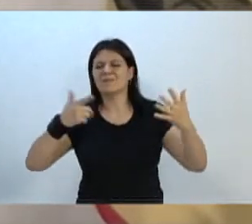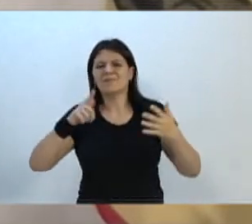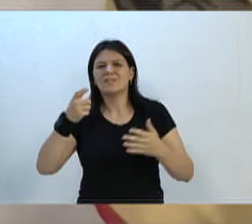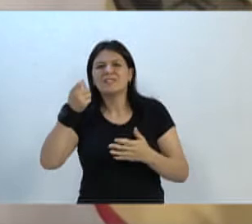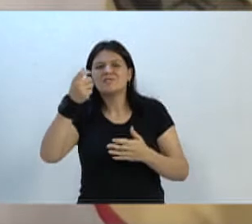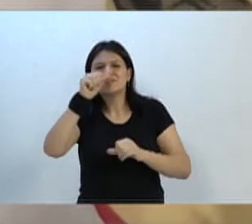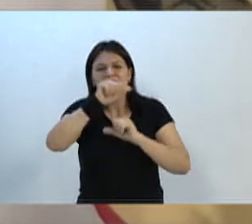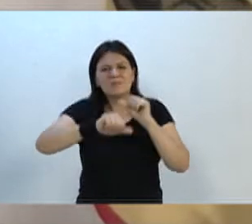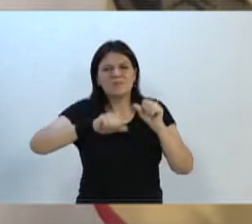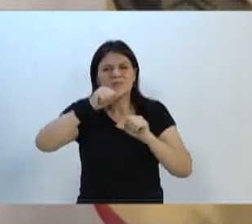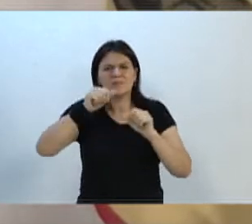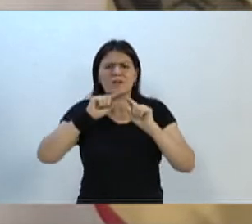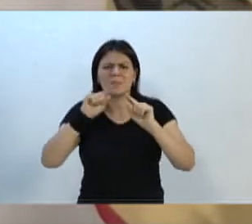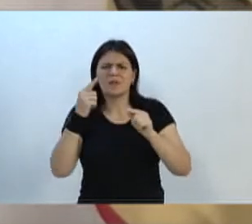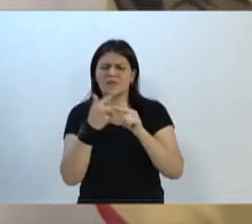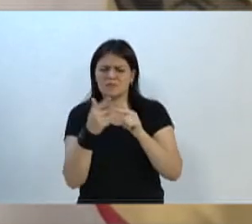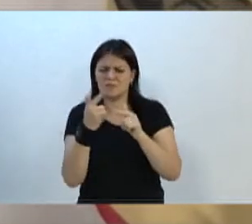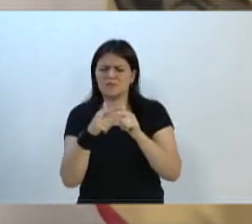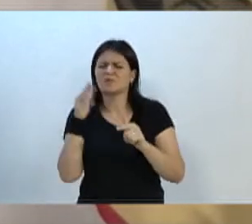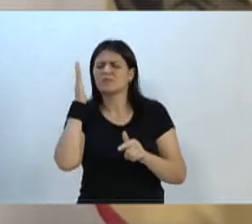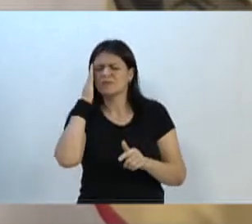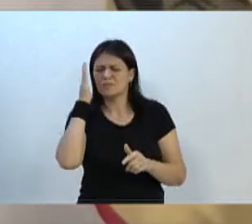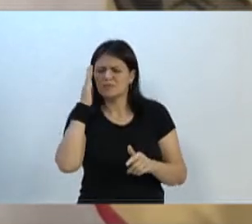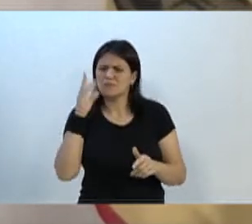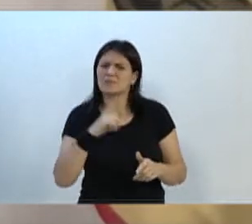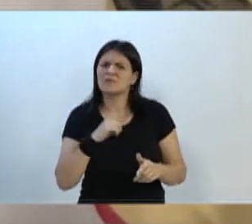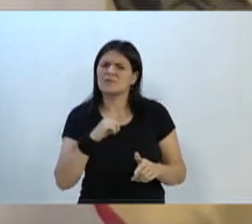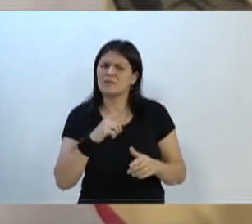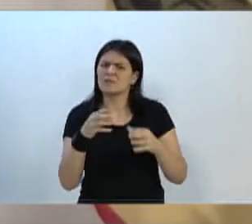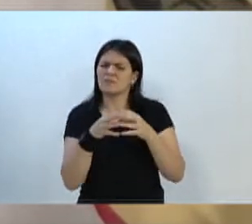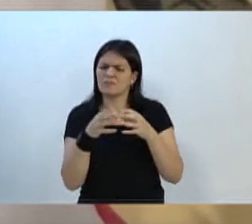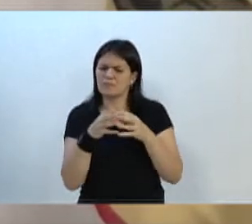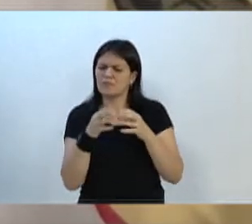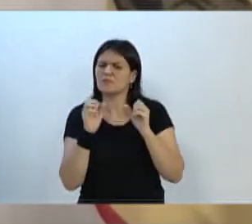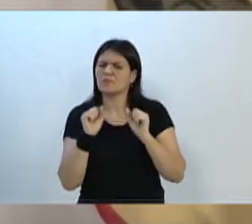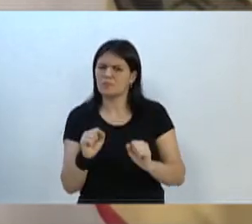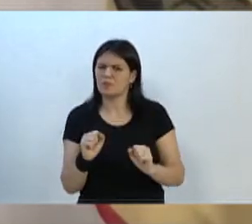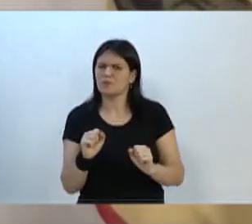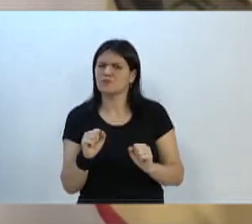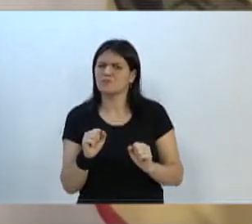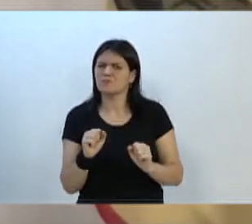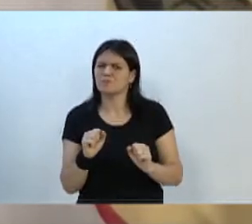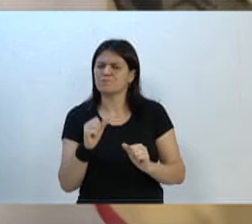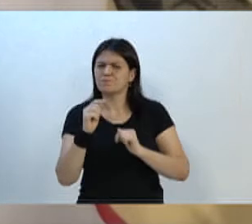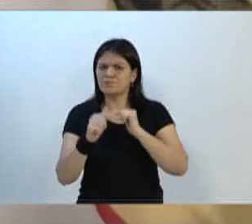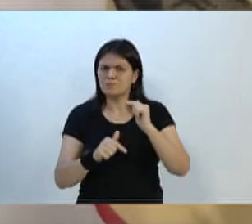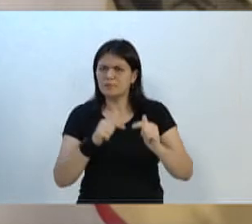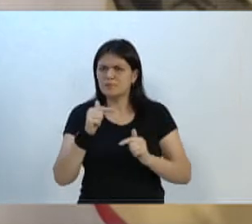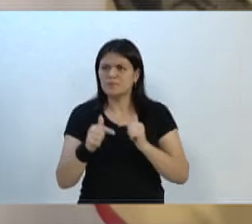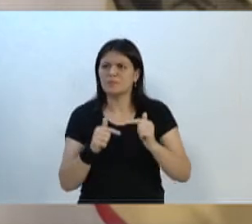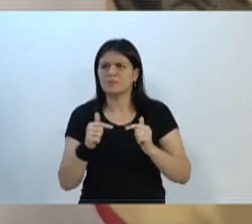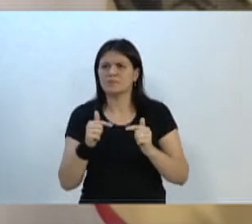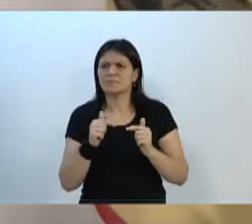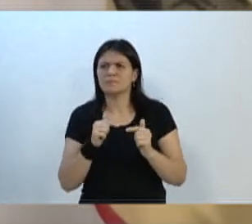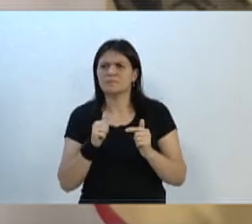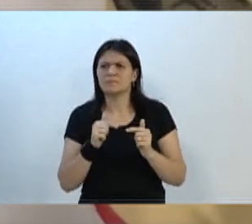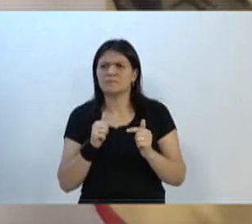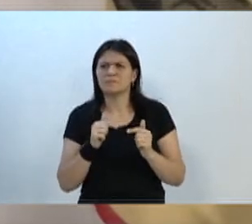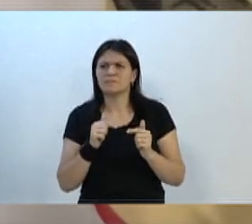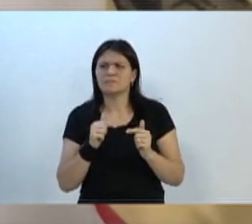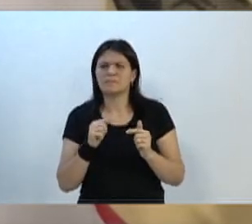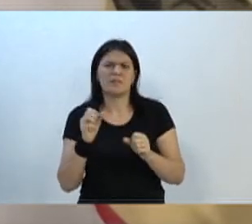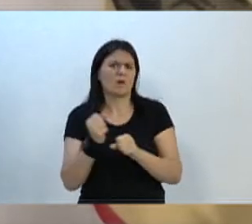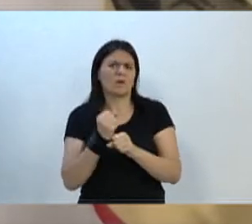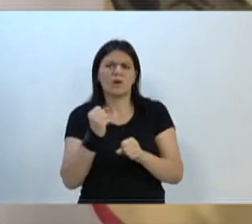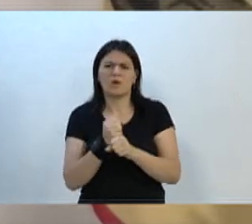mas um probleminha desse eu sei que tem né Tem equipe e tem alguém que trabalha sobre não é